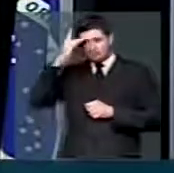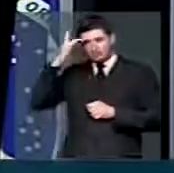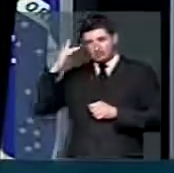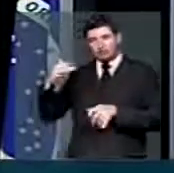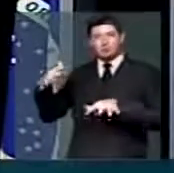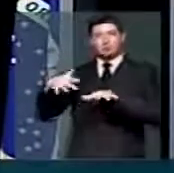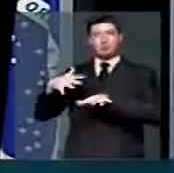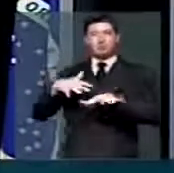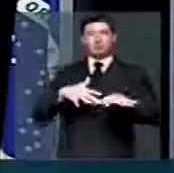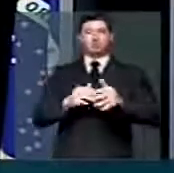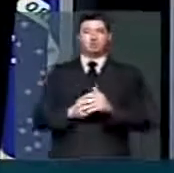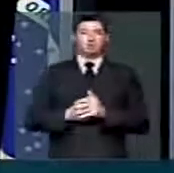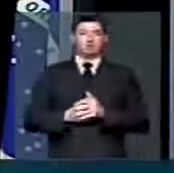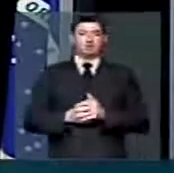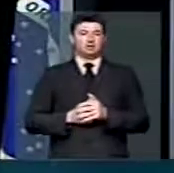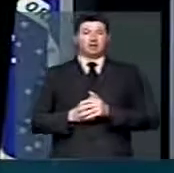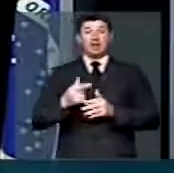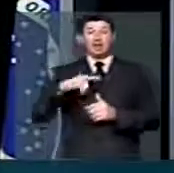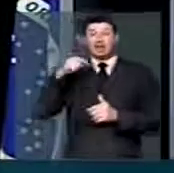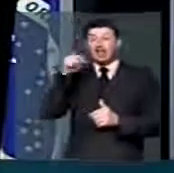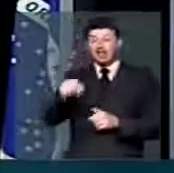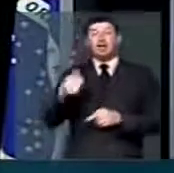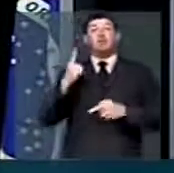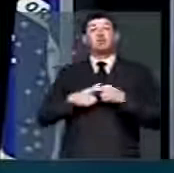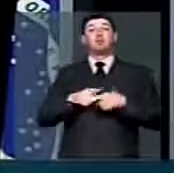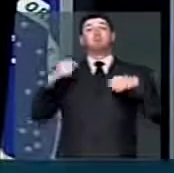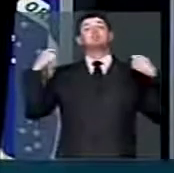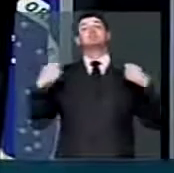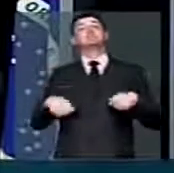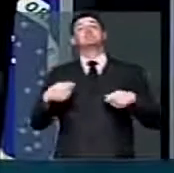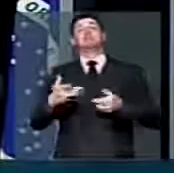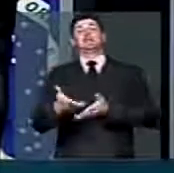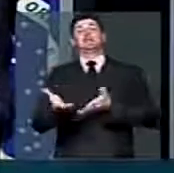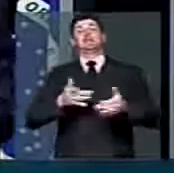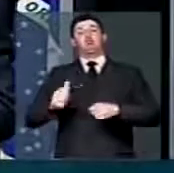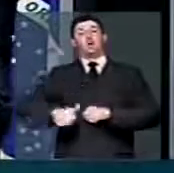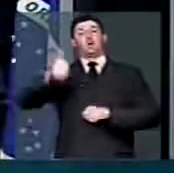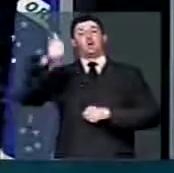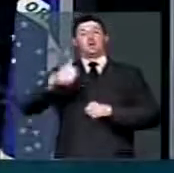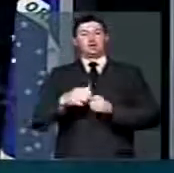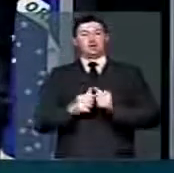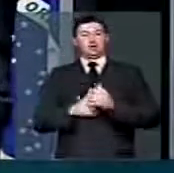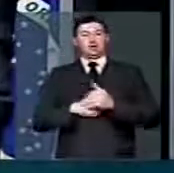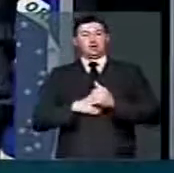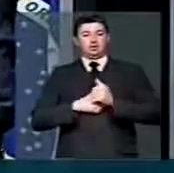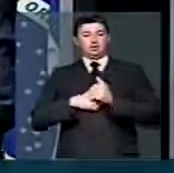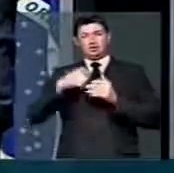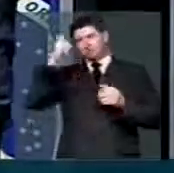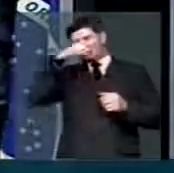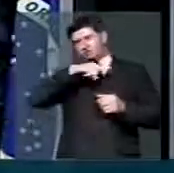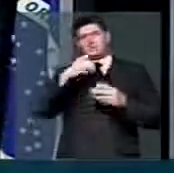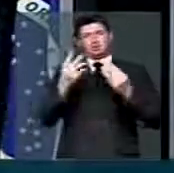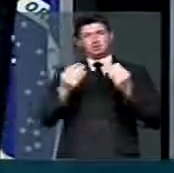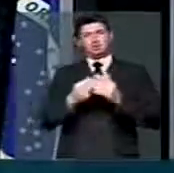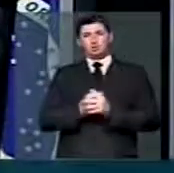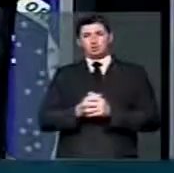nos manifestos, elas estão ali porque estão precisando de serviços de qualidade. É muito difícil